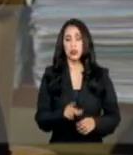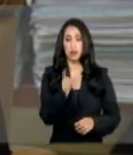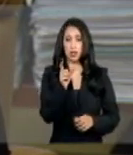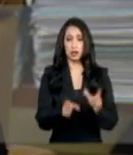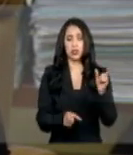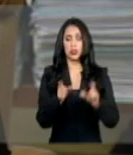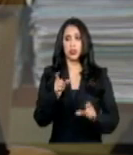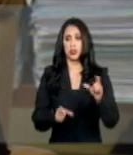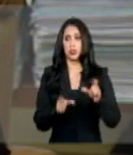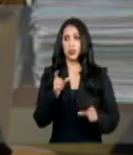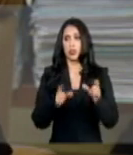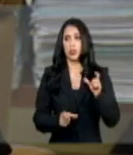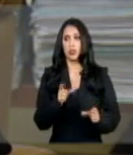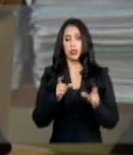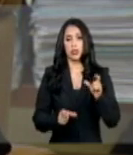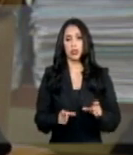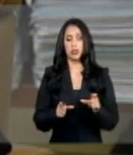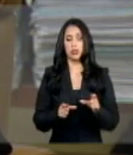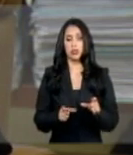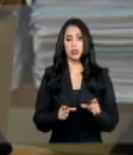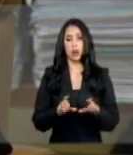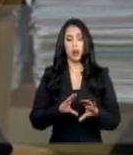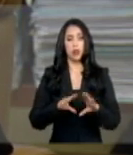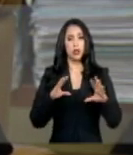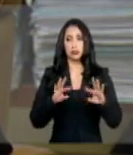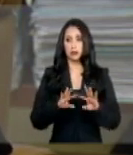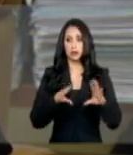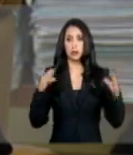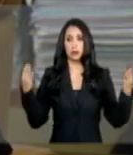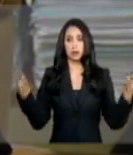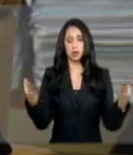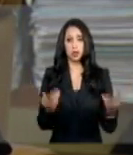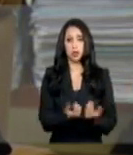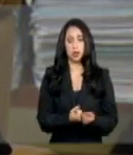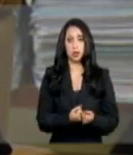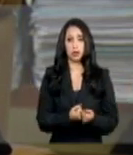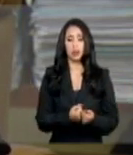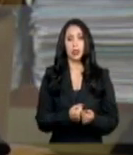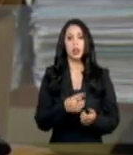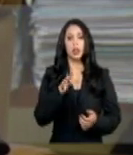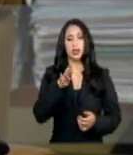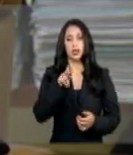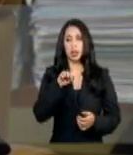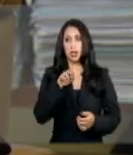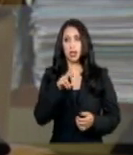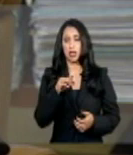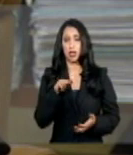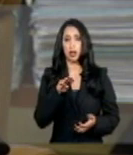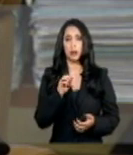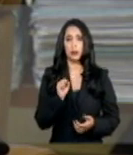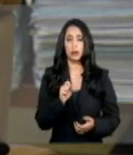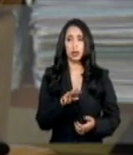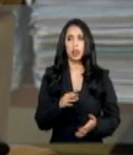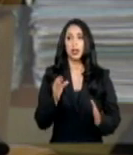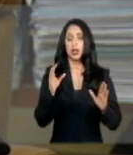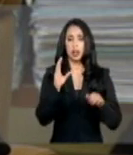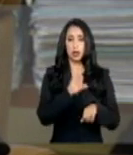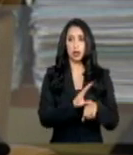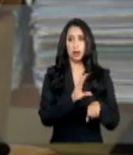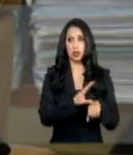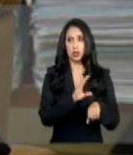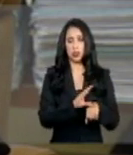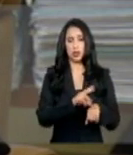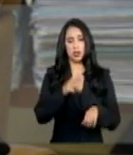coletivas desde que respeitados os termos estabelecidos pela própria constituição isso não significa